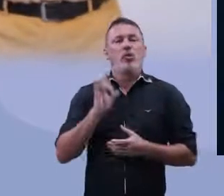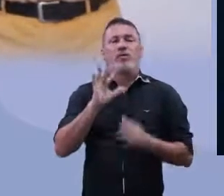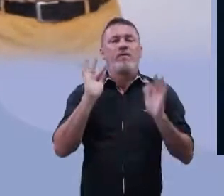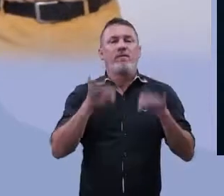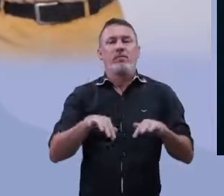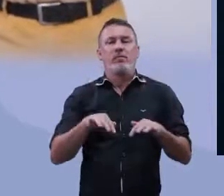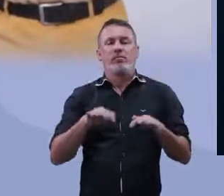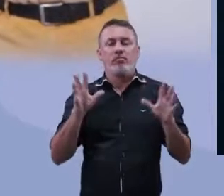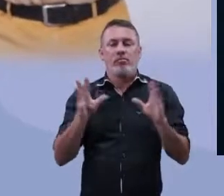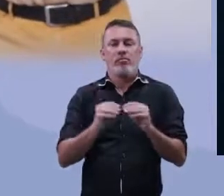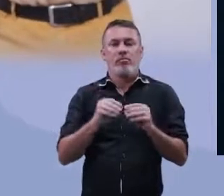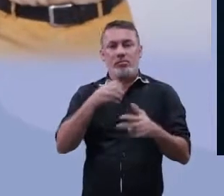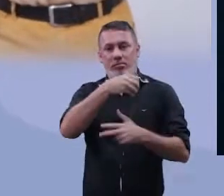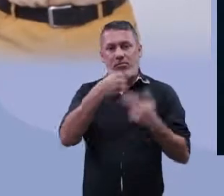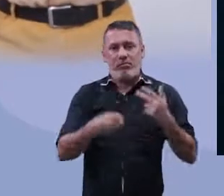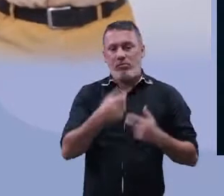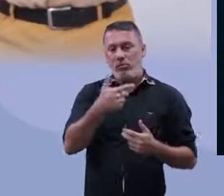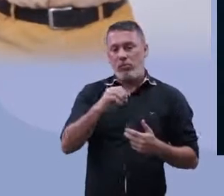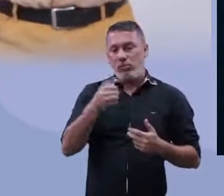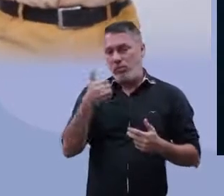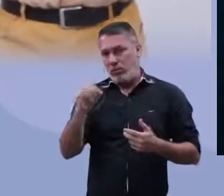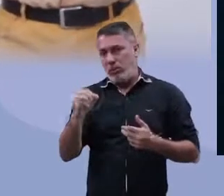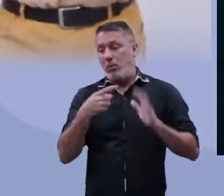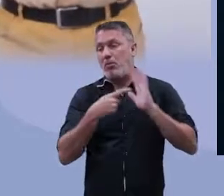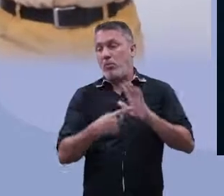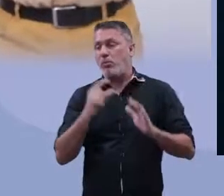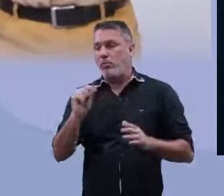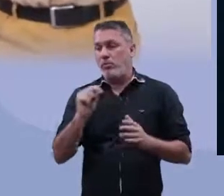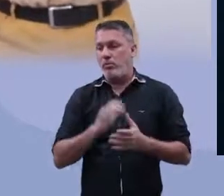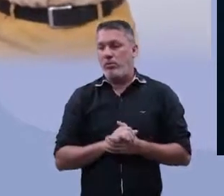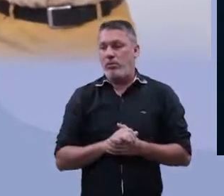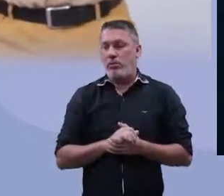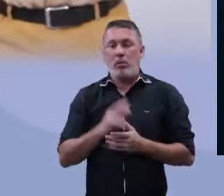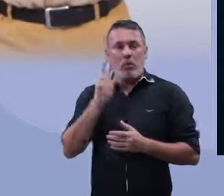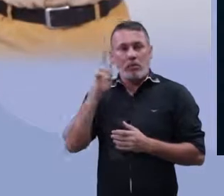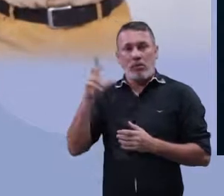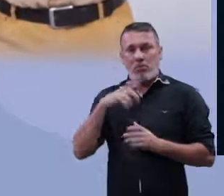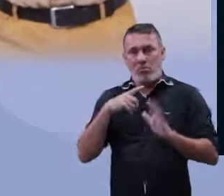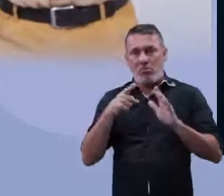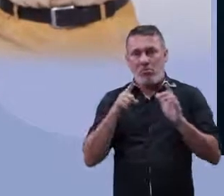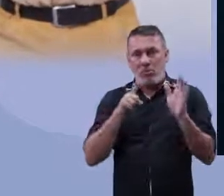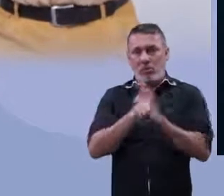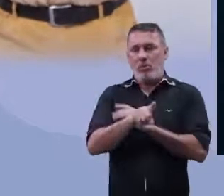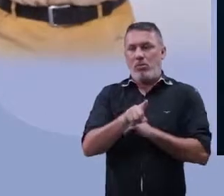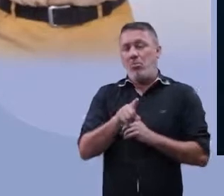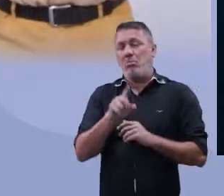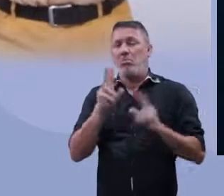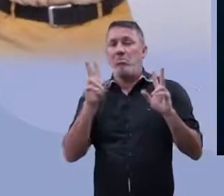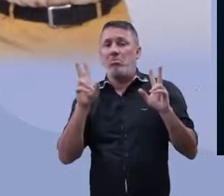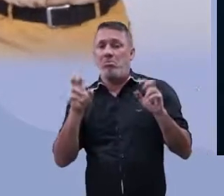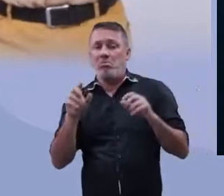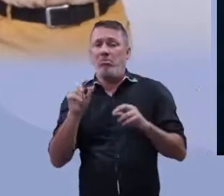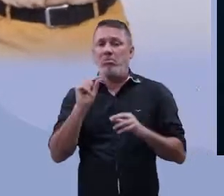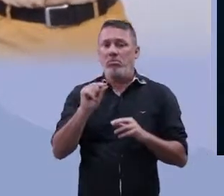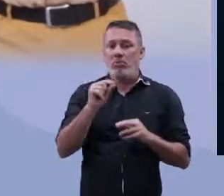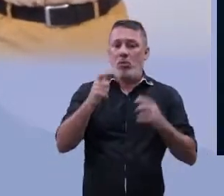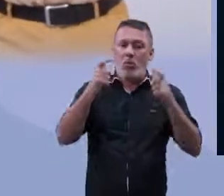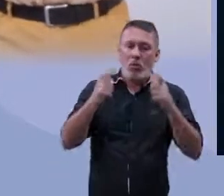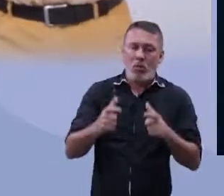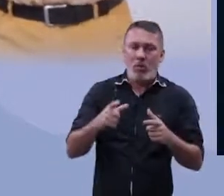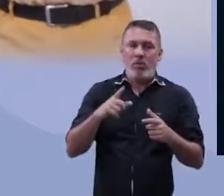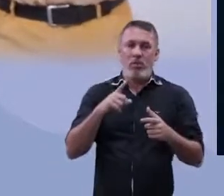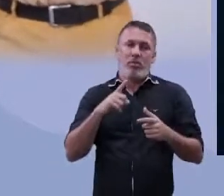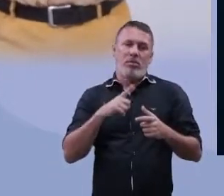de 2010, né, do Enem, né, mostrando ali a questão de um exemplo hipotético, né, de um local